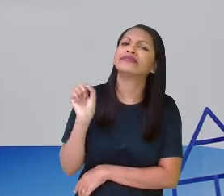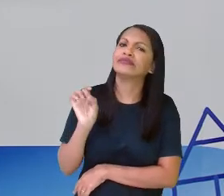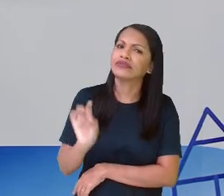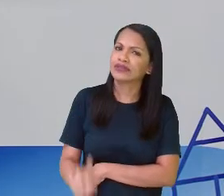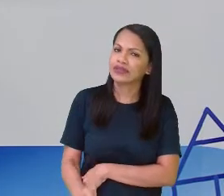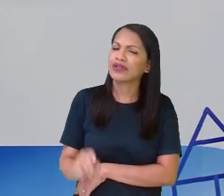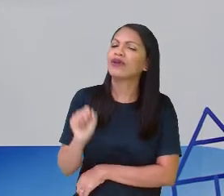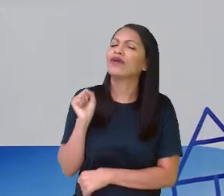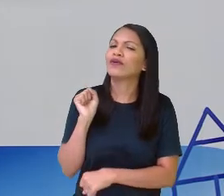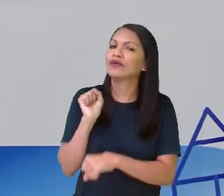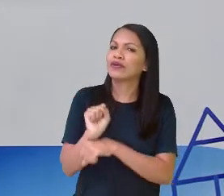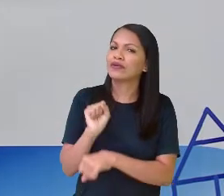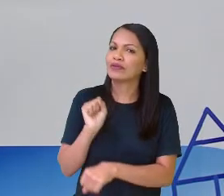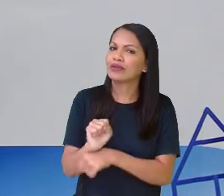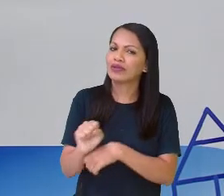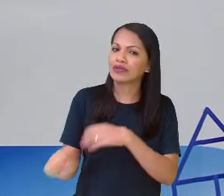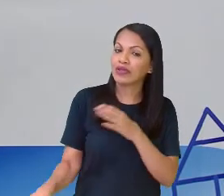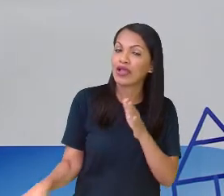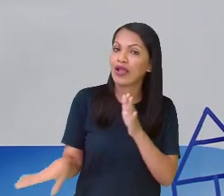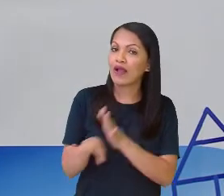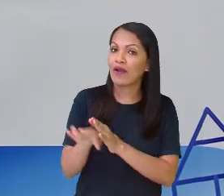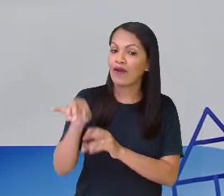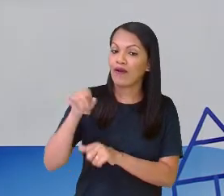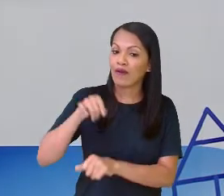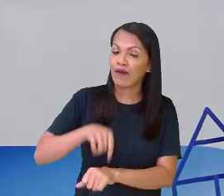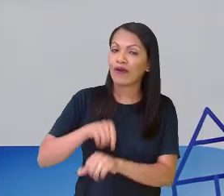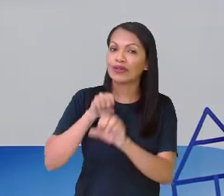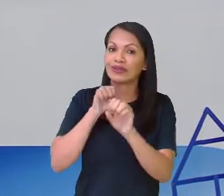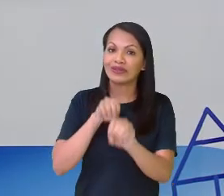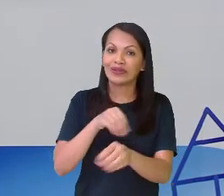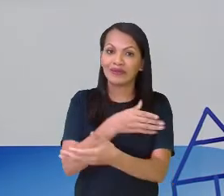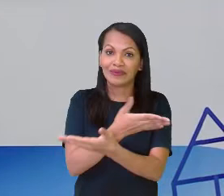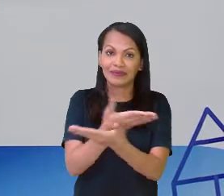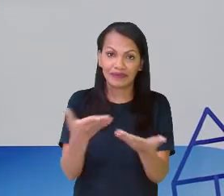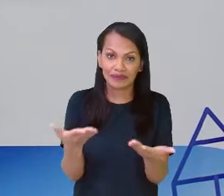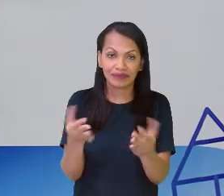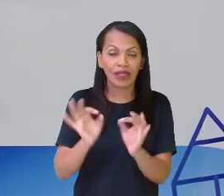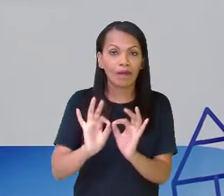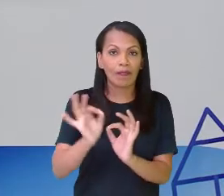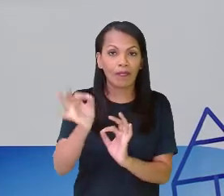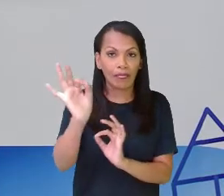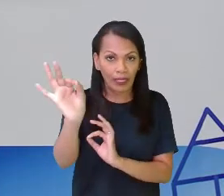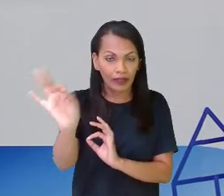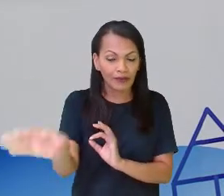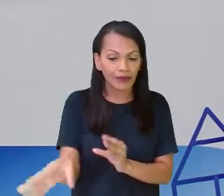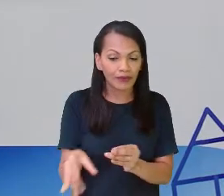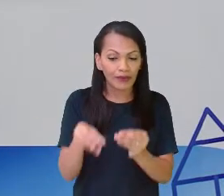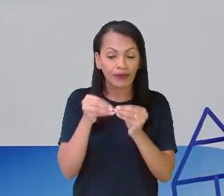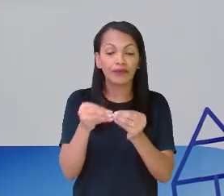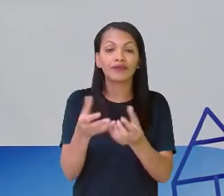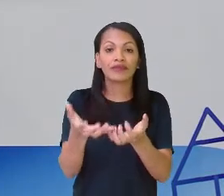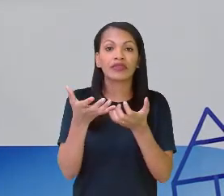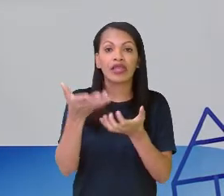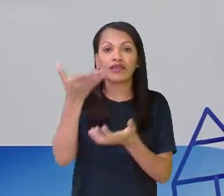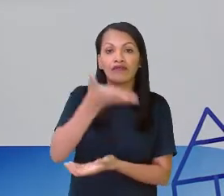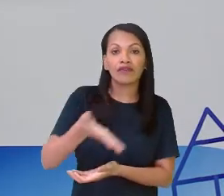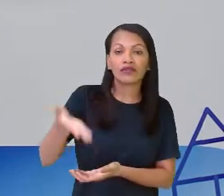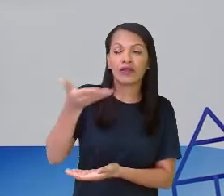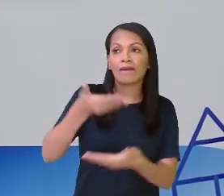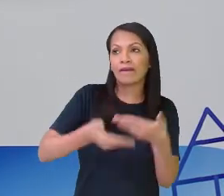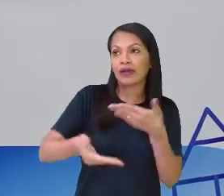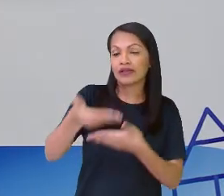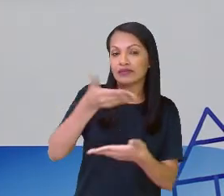só esperando chegar o momento das aulas. Mas sem delongas, sem mais conversas, quero a sua